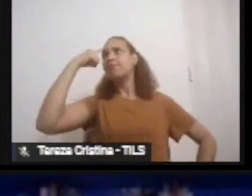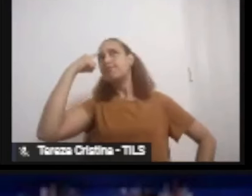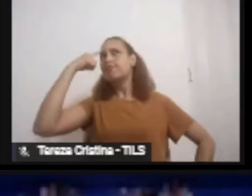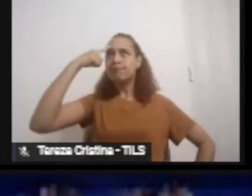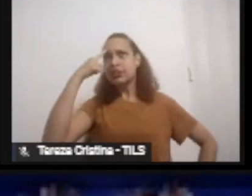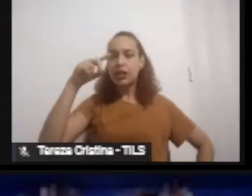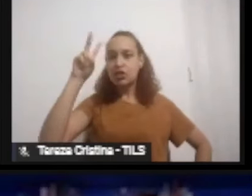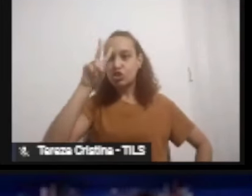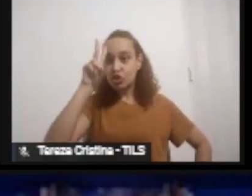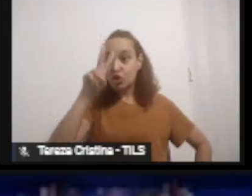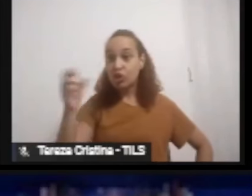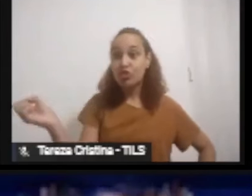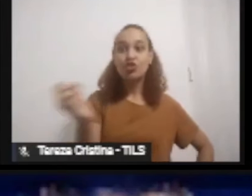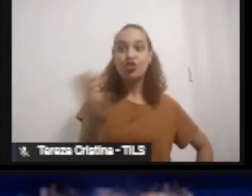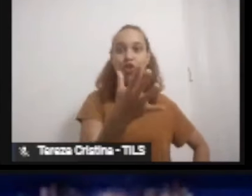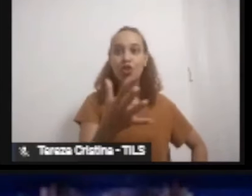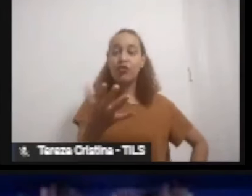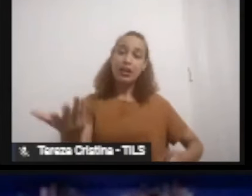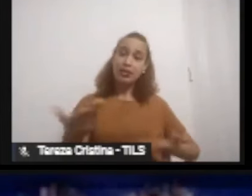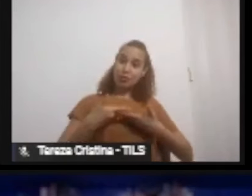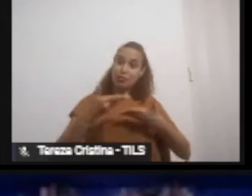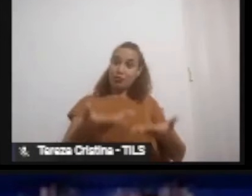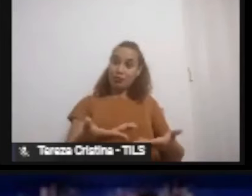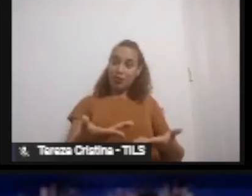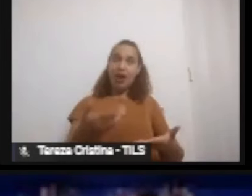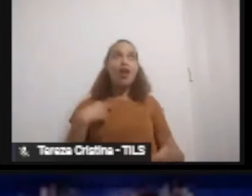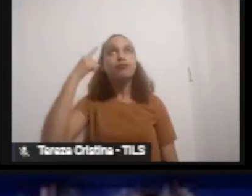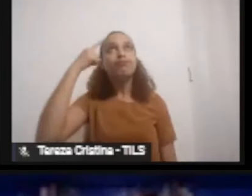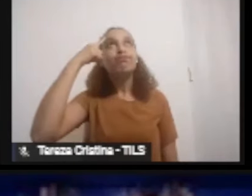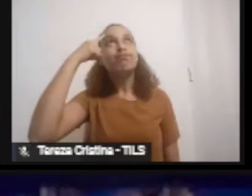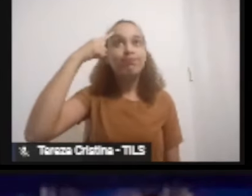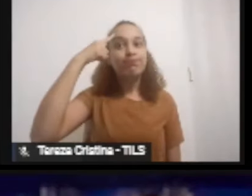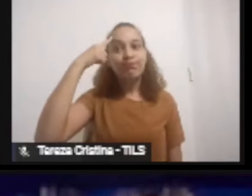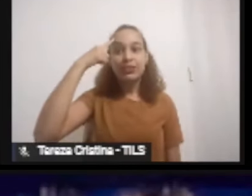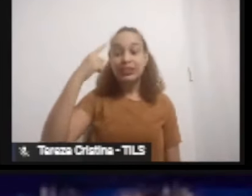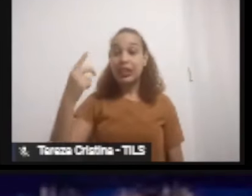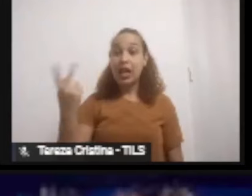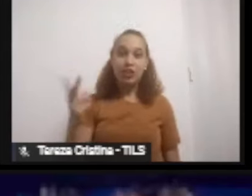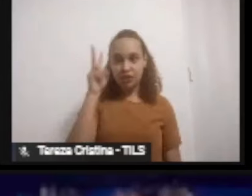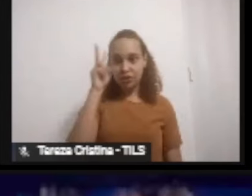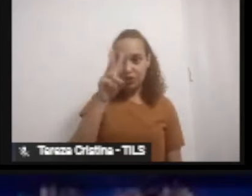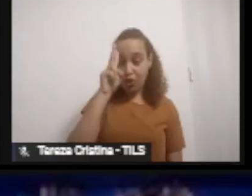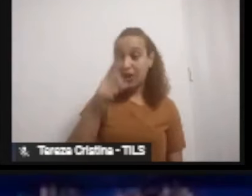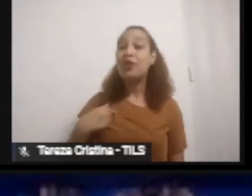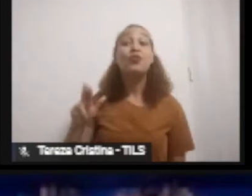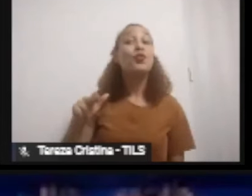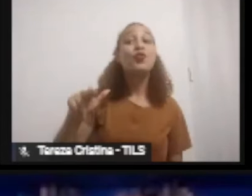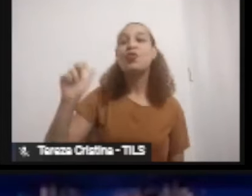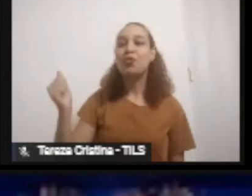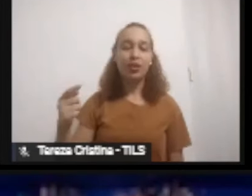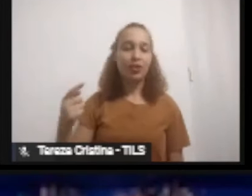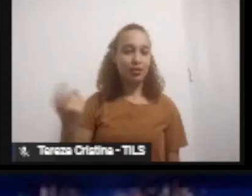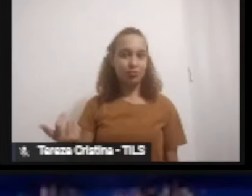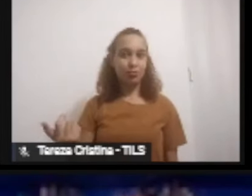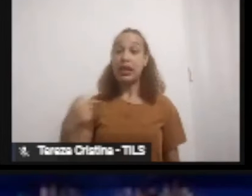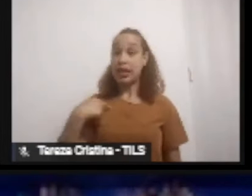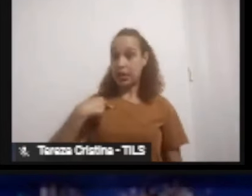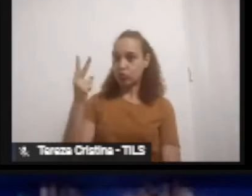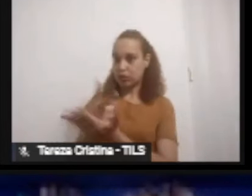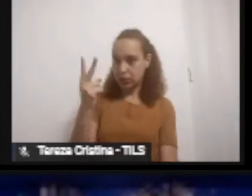mim e foi incrível, porque eu tive que pensar em histórias, é uma coisa que eu nunca tinha feito, eu sempre escrevi com o